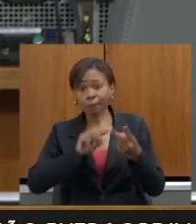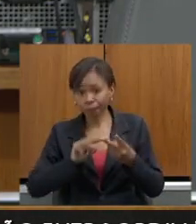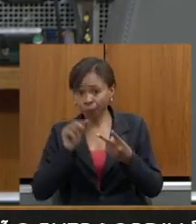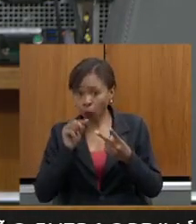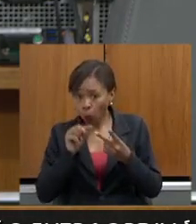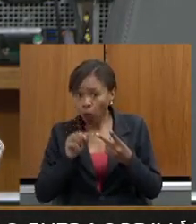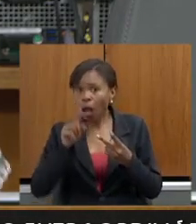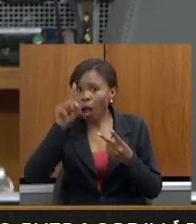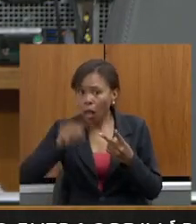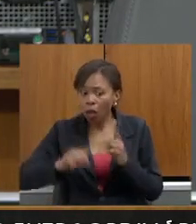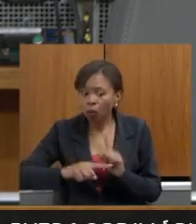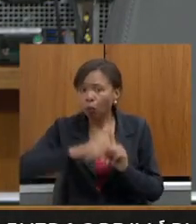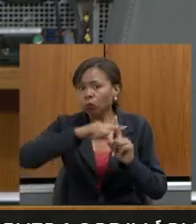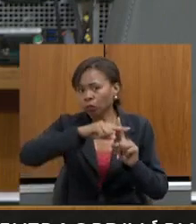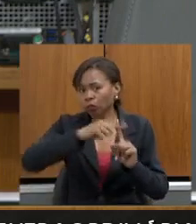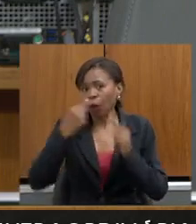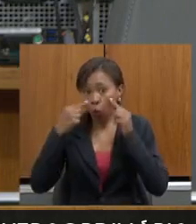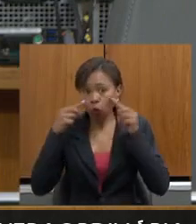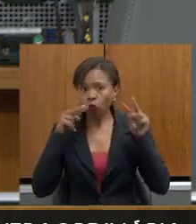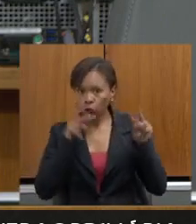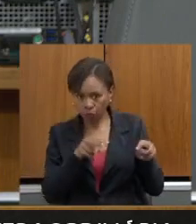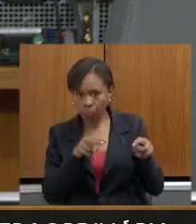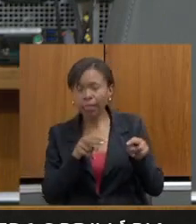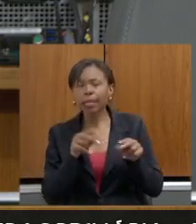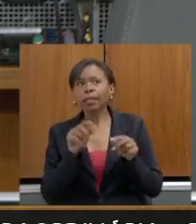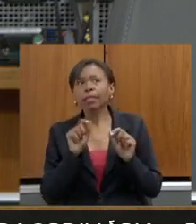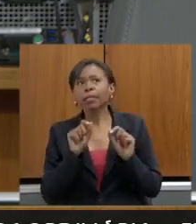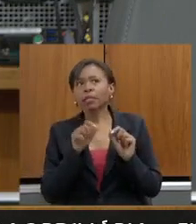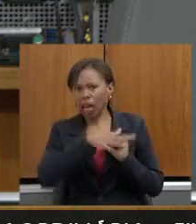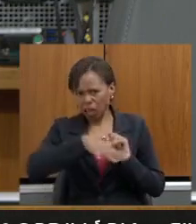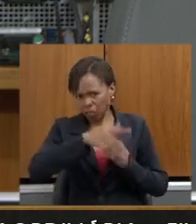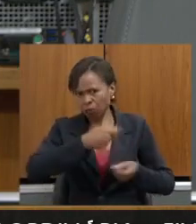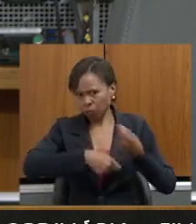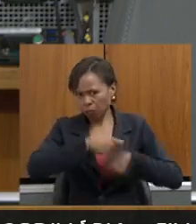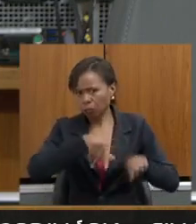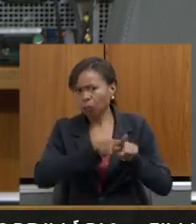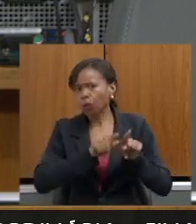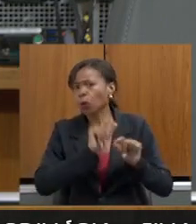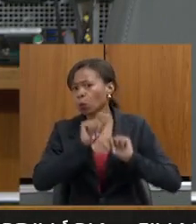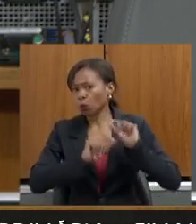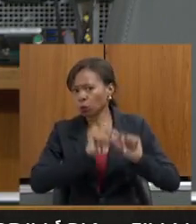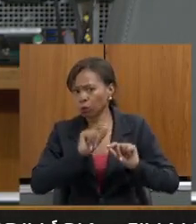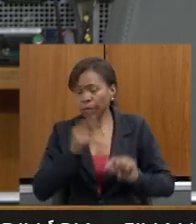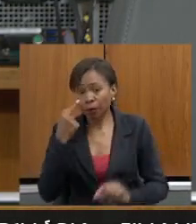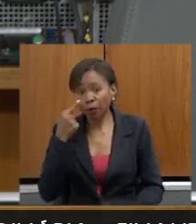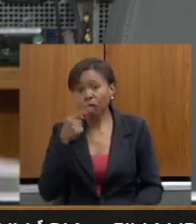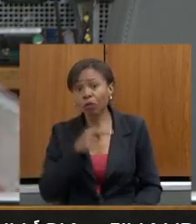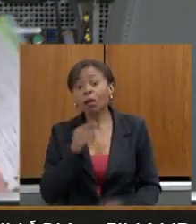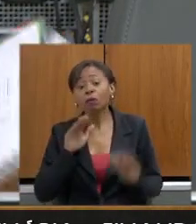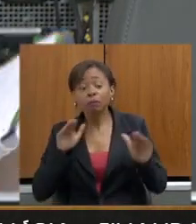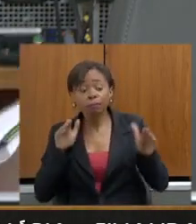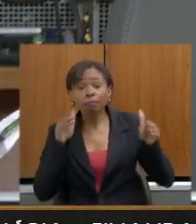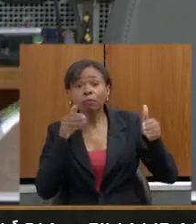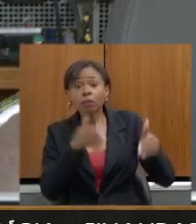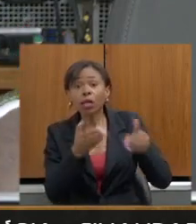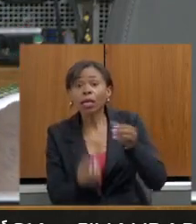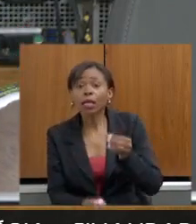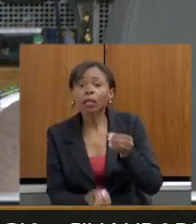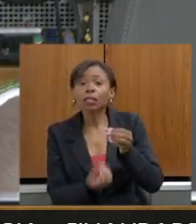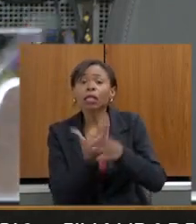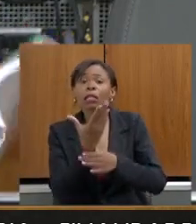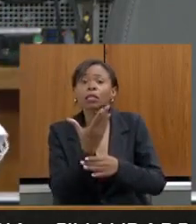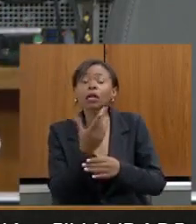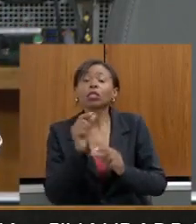Muito positivo que eu vi né ainda dentro dessa questão administrativa foi também o foco EA criação